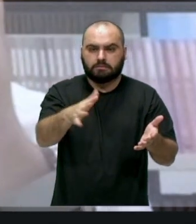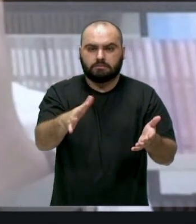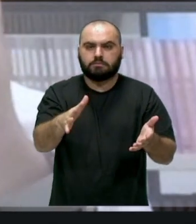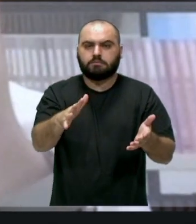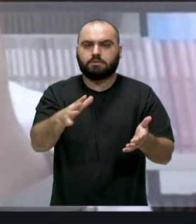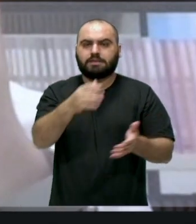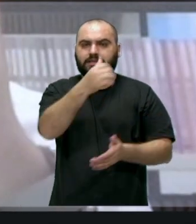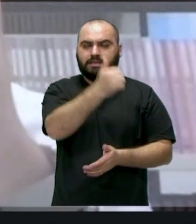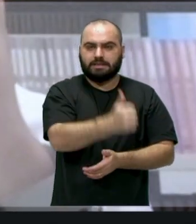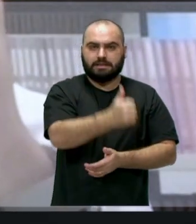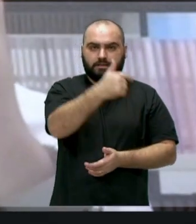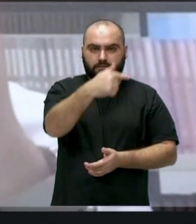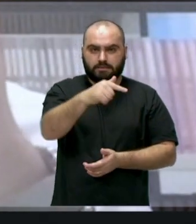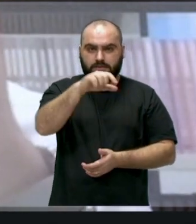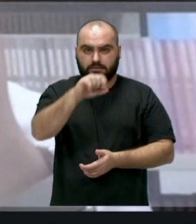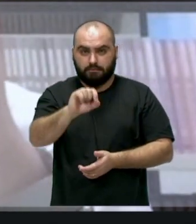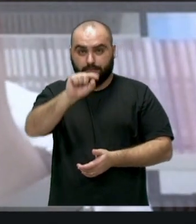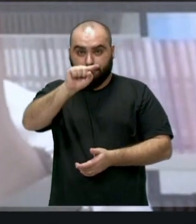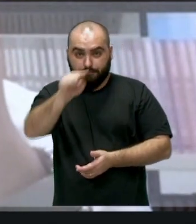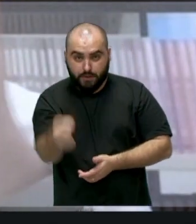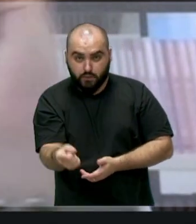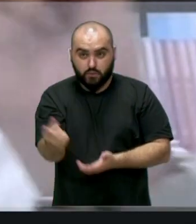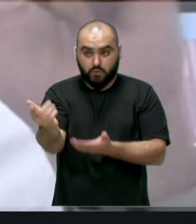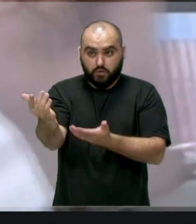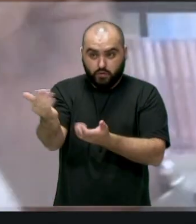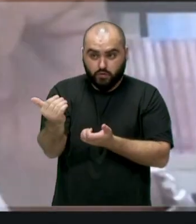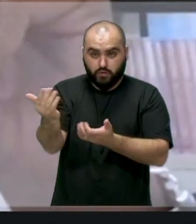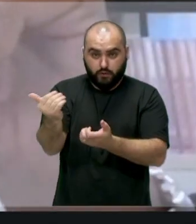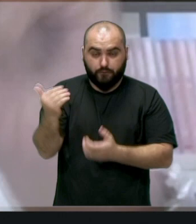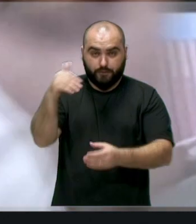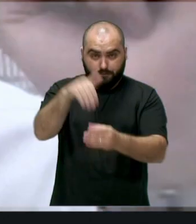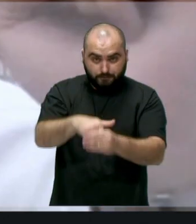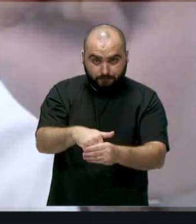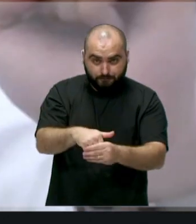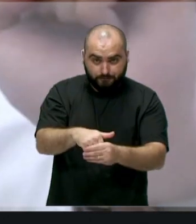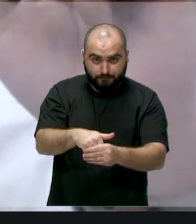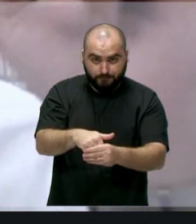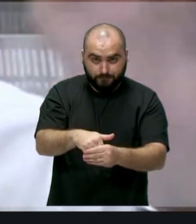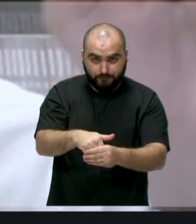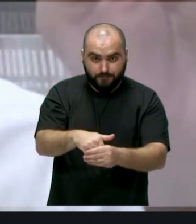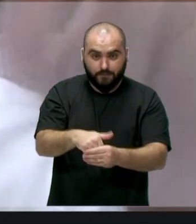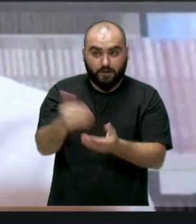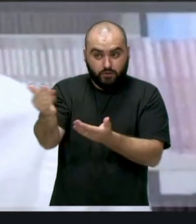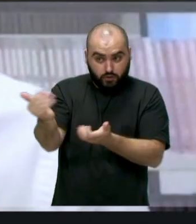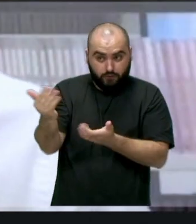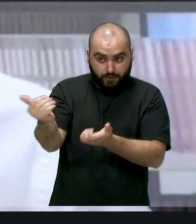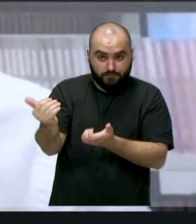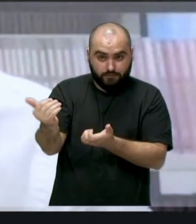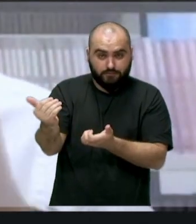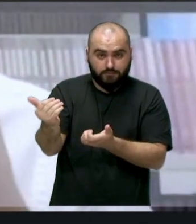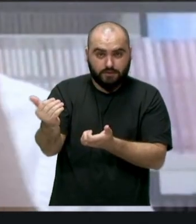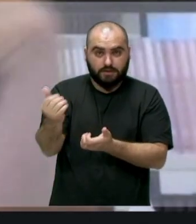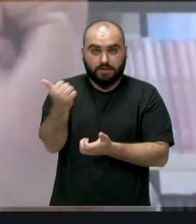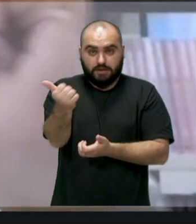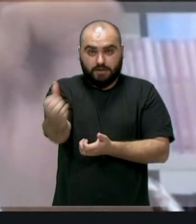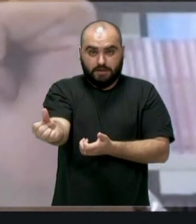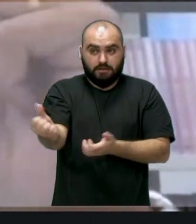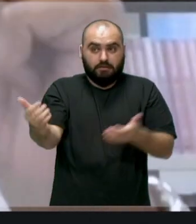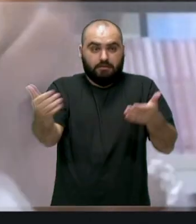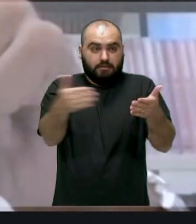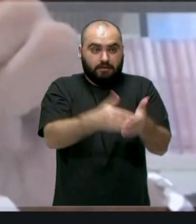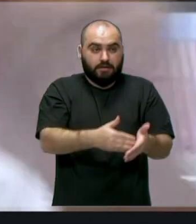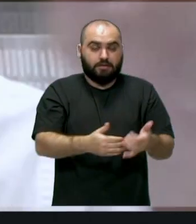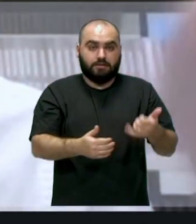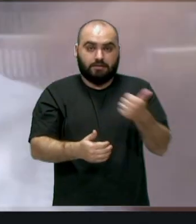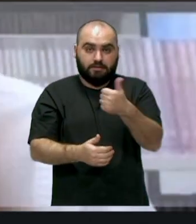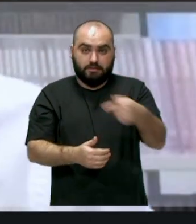estimamos 170 mil jovens eleitores, jovens, não jovens eleitores, jovens de 16 a 17 anos, que